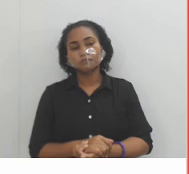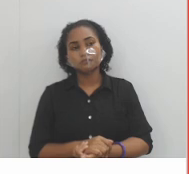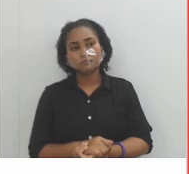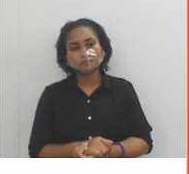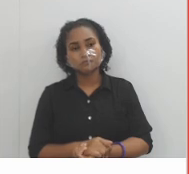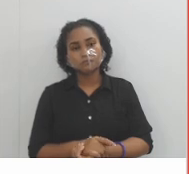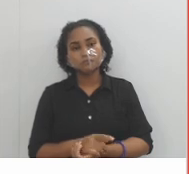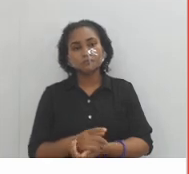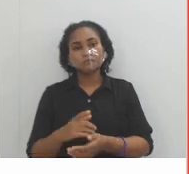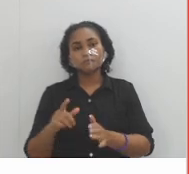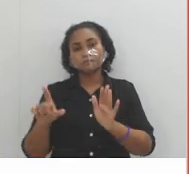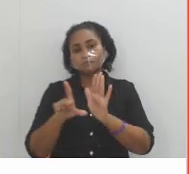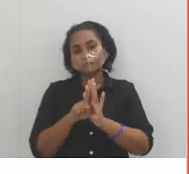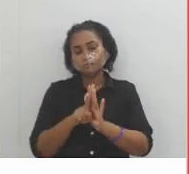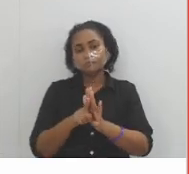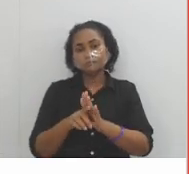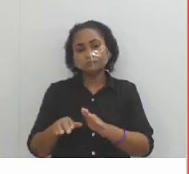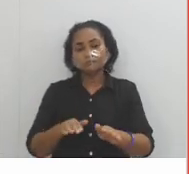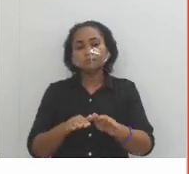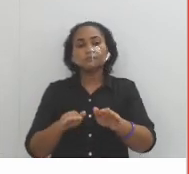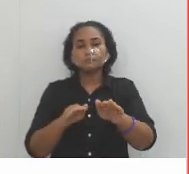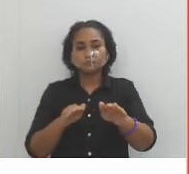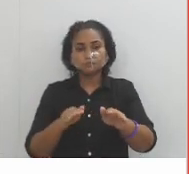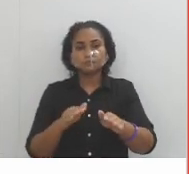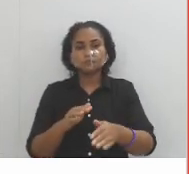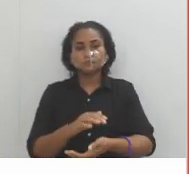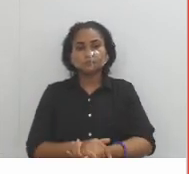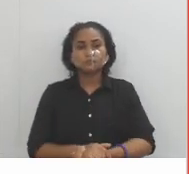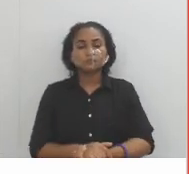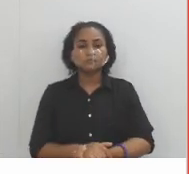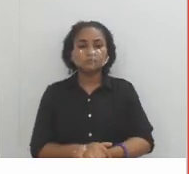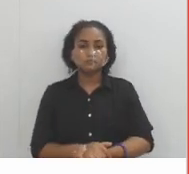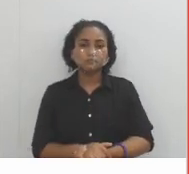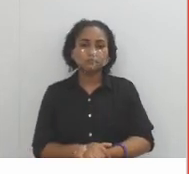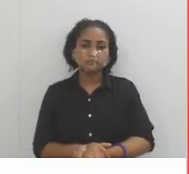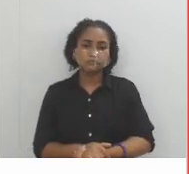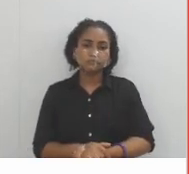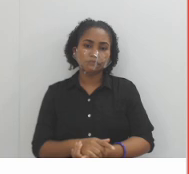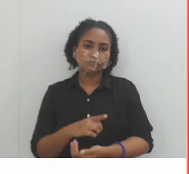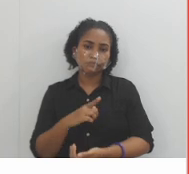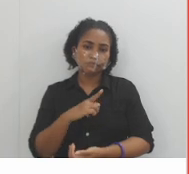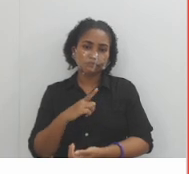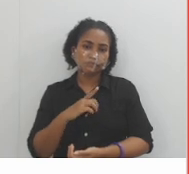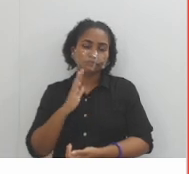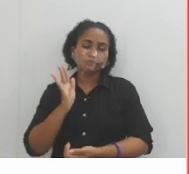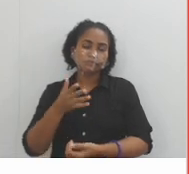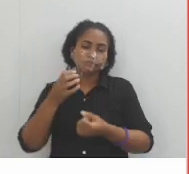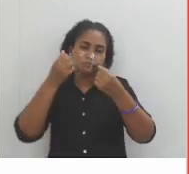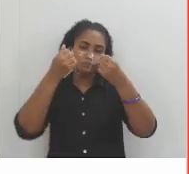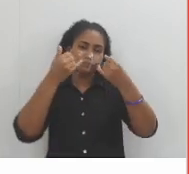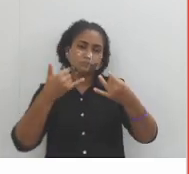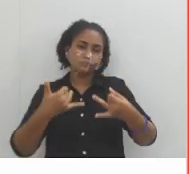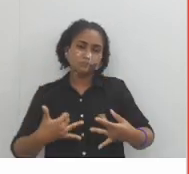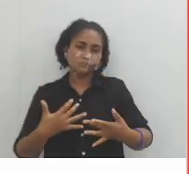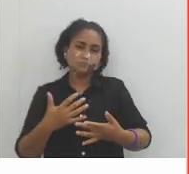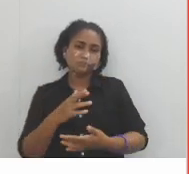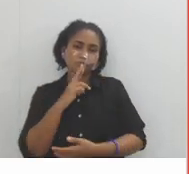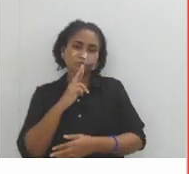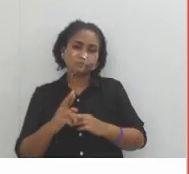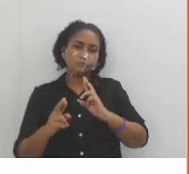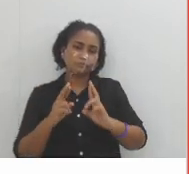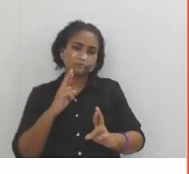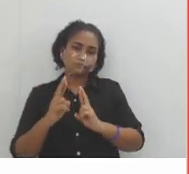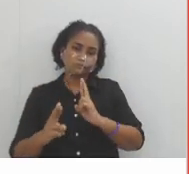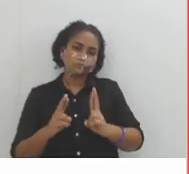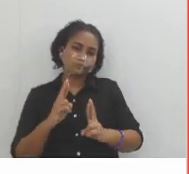às leis do trânsito, o as craseado. É o mesmo caso que eu acabei de falar em relação a responder.